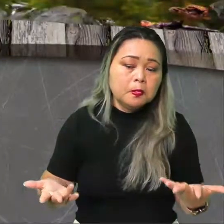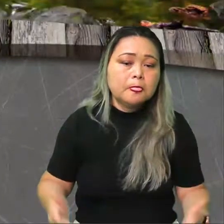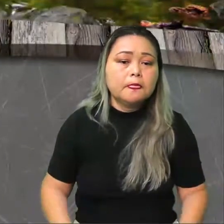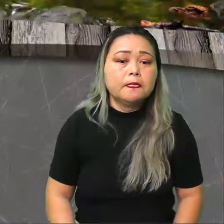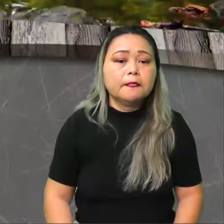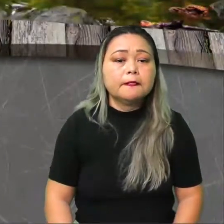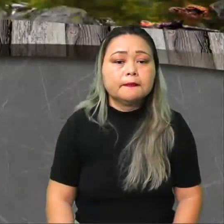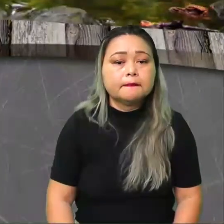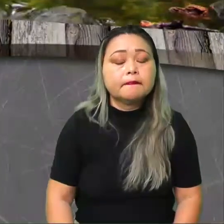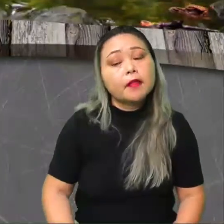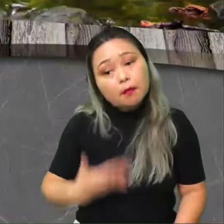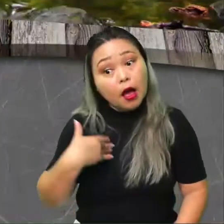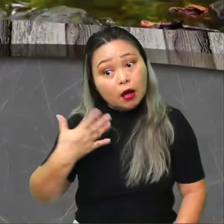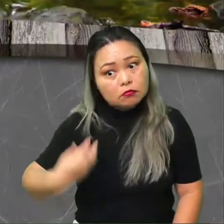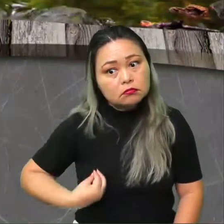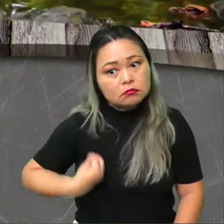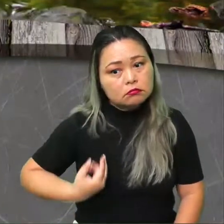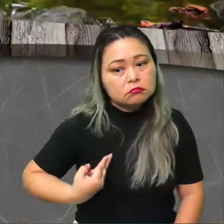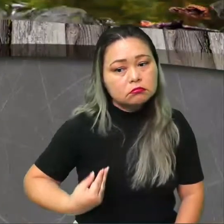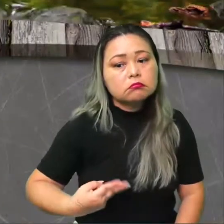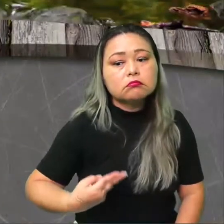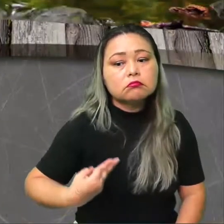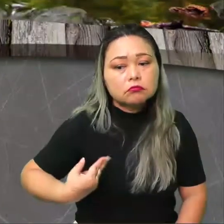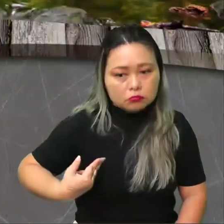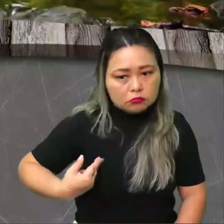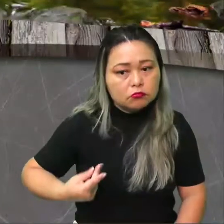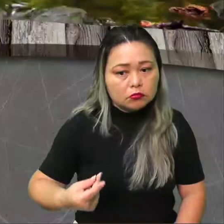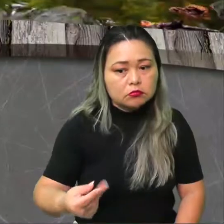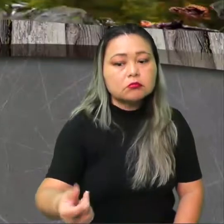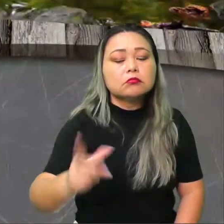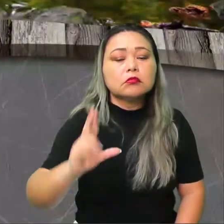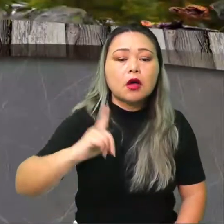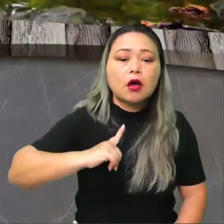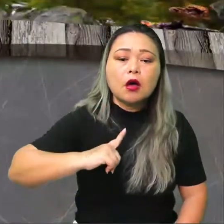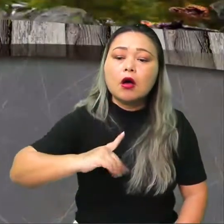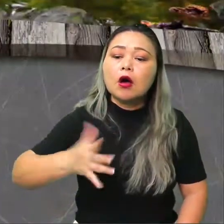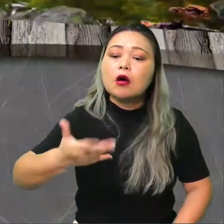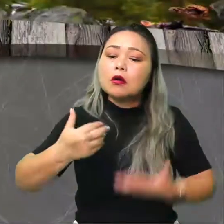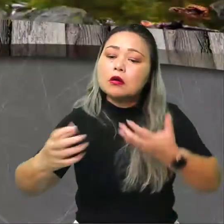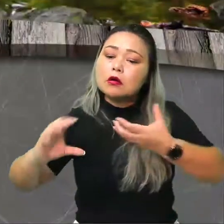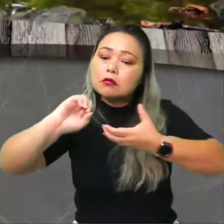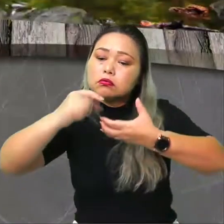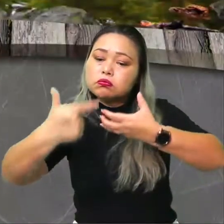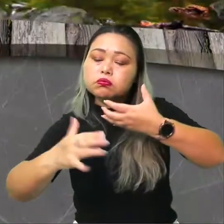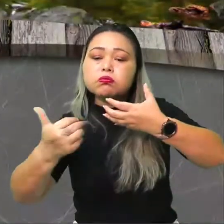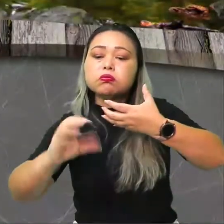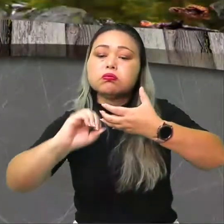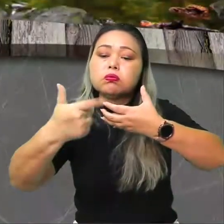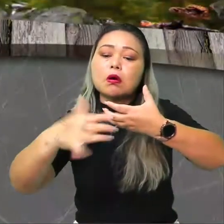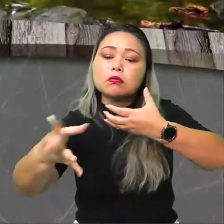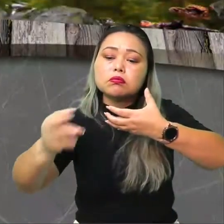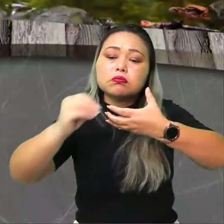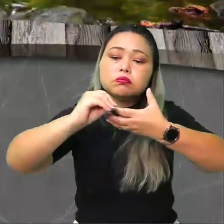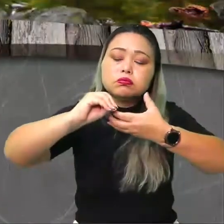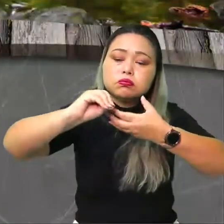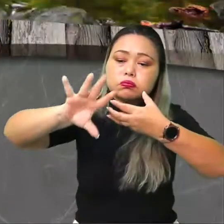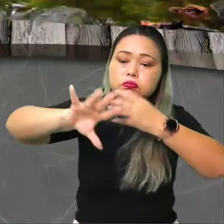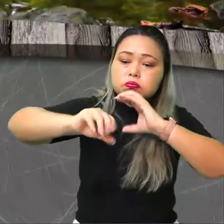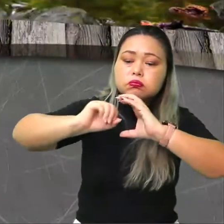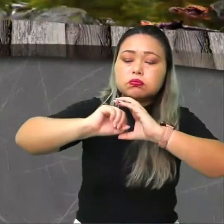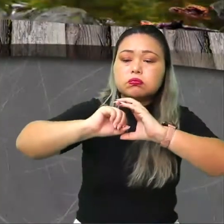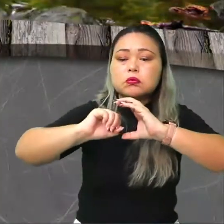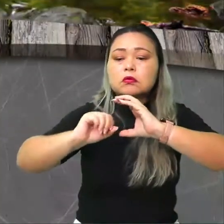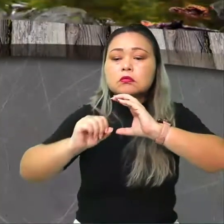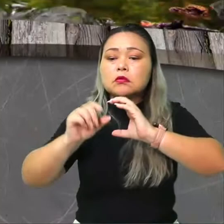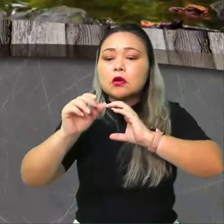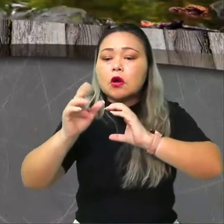tá? Mas alguns sobreviveram. E aí, com a quantidade de gás carbônico, deu início à formação, então, dos